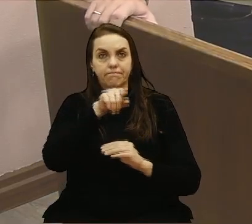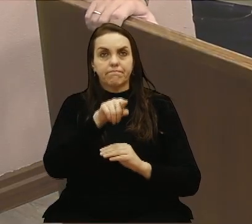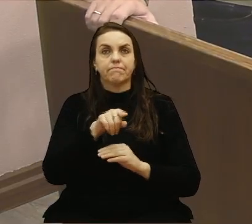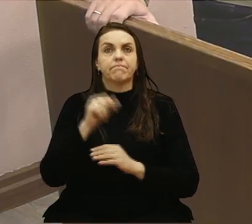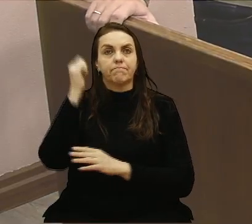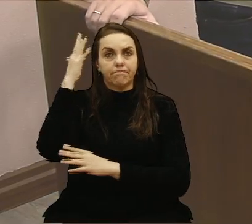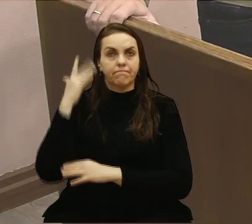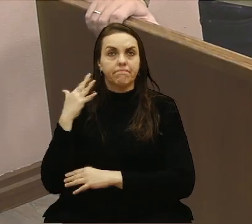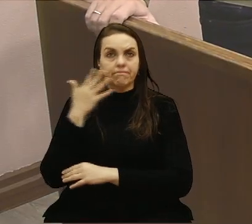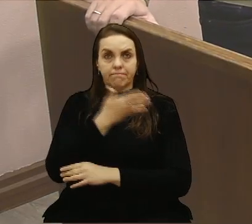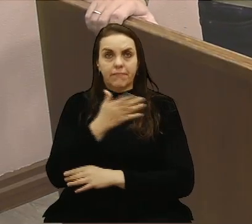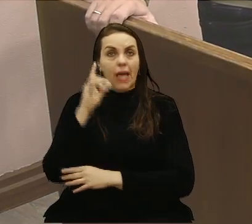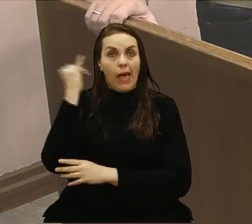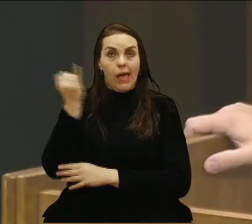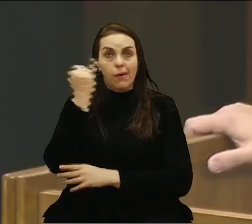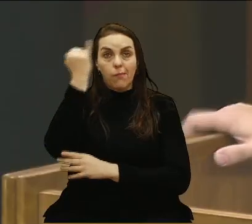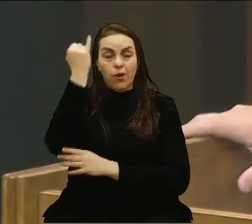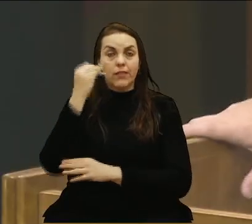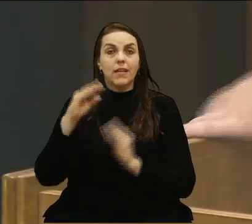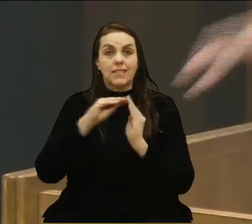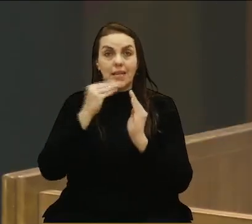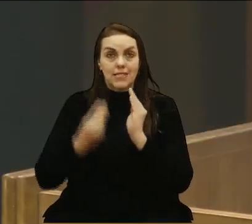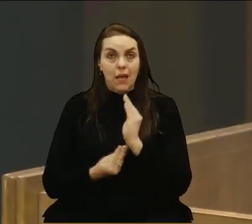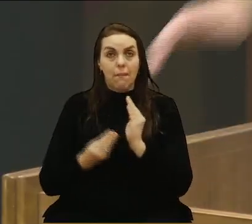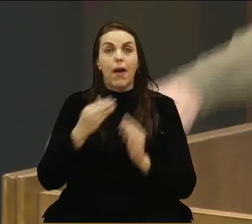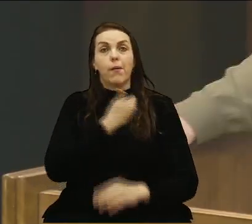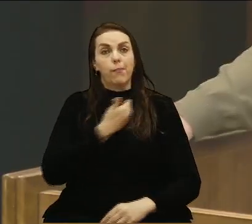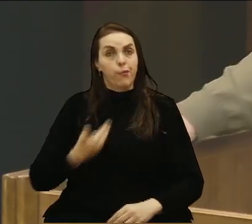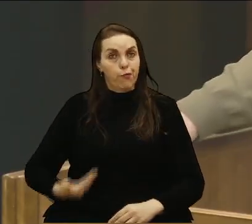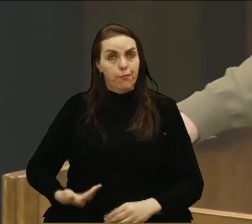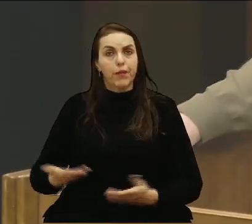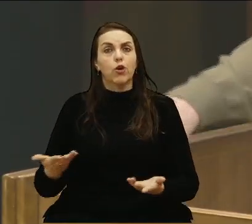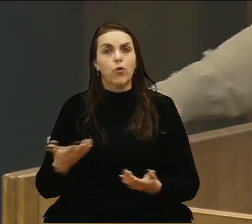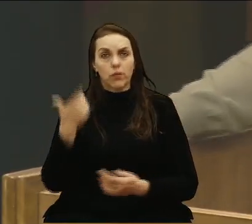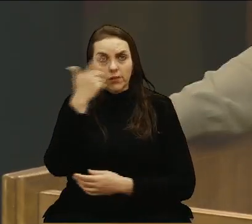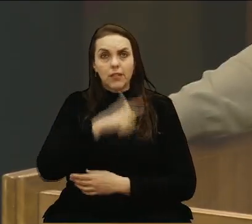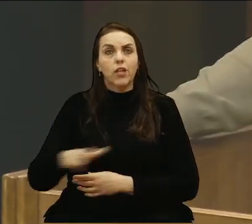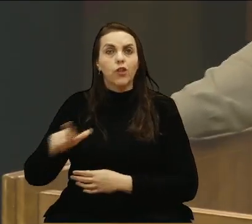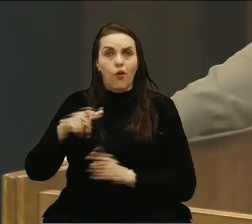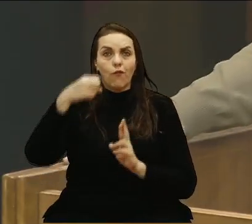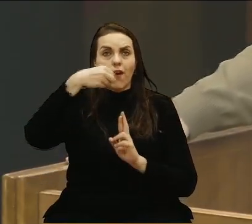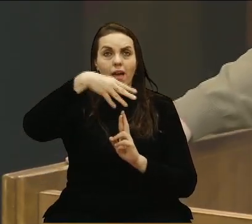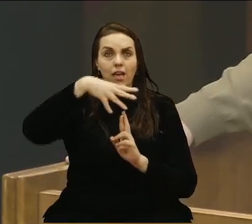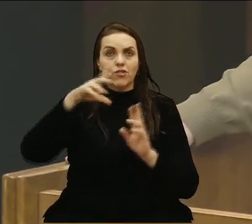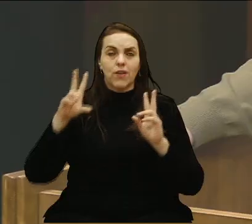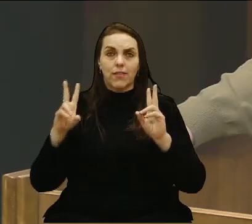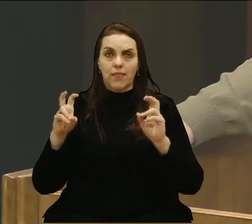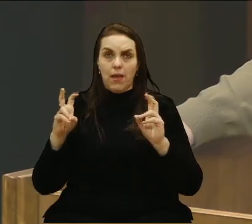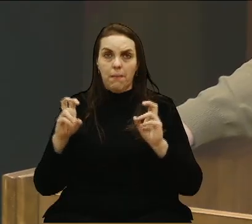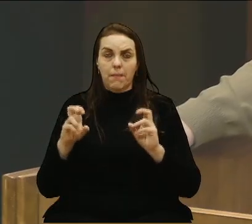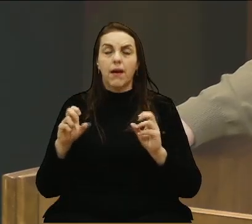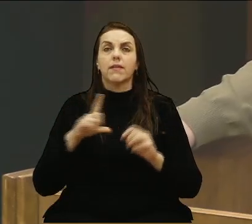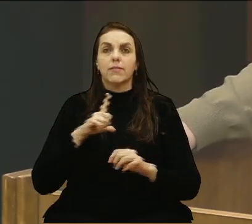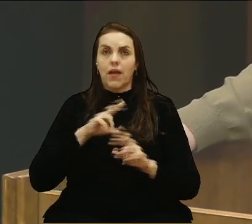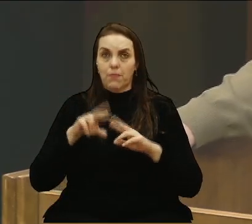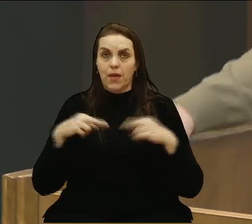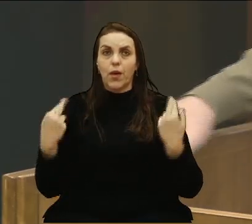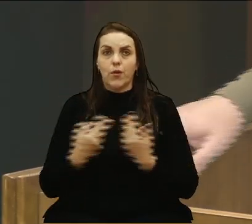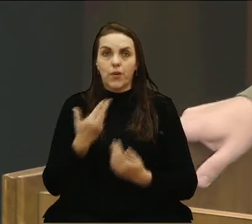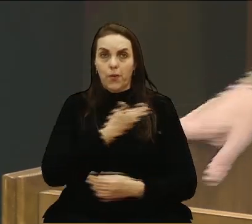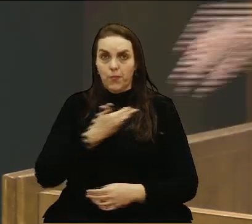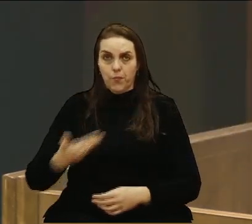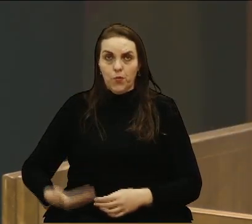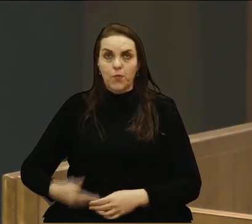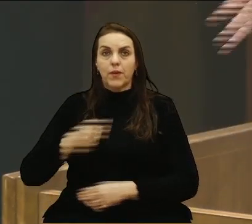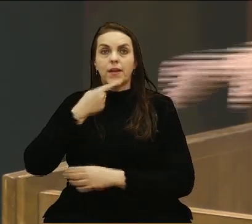ciência da importância do SAMAI público e vamos tratar de novo desse tema da RGE. Nós teremos uma audiência pública, como bem tratou o vereador